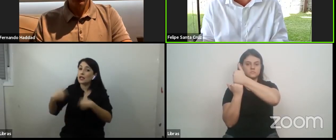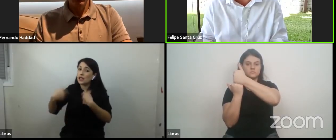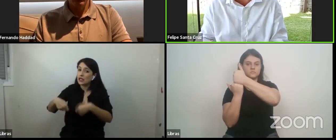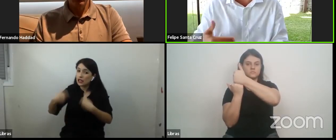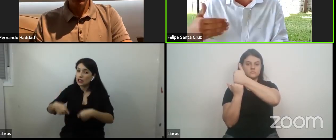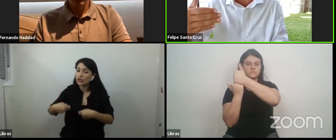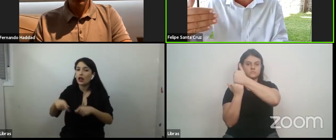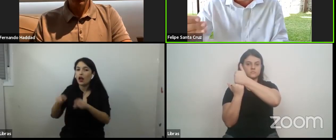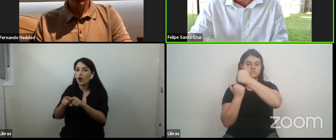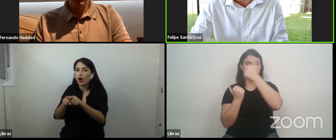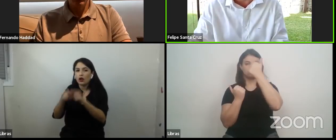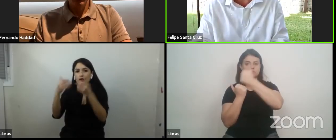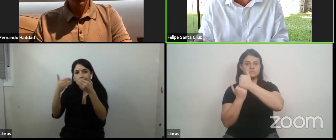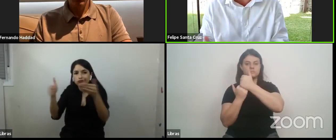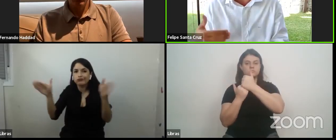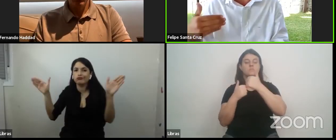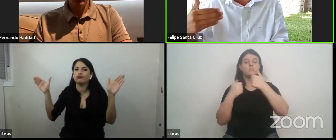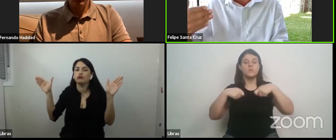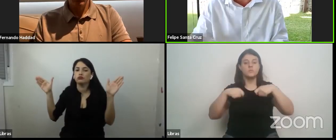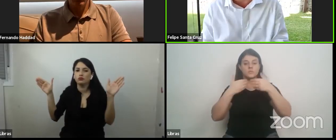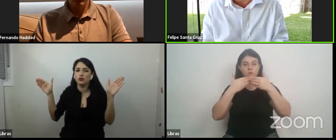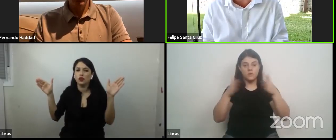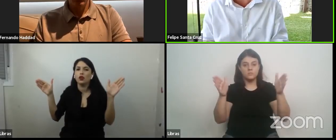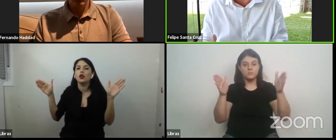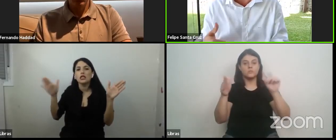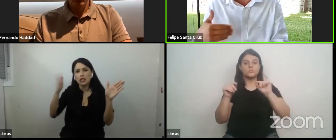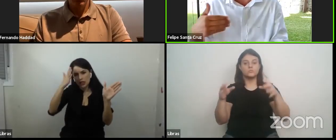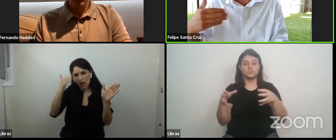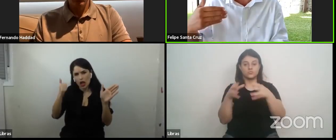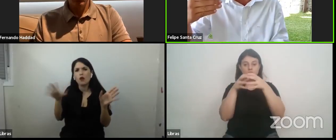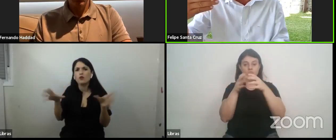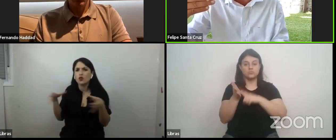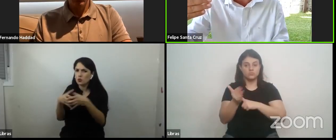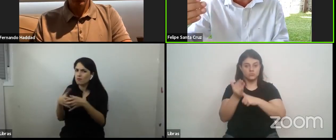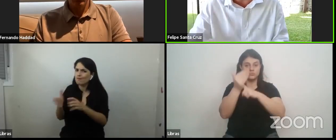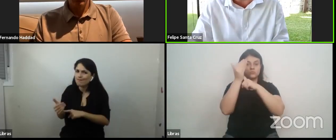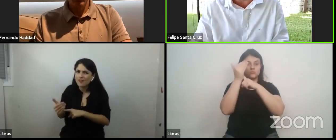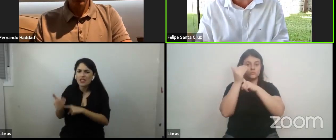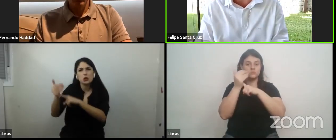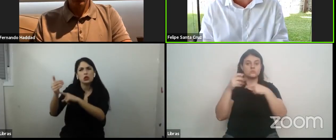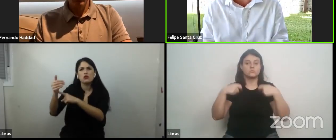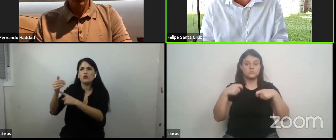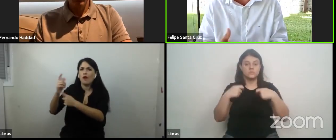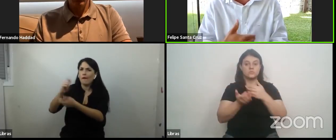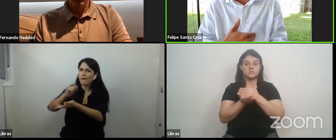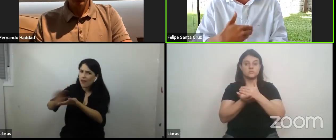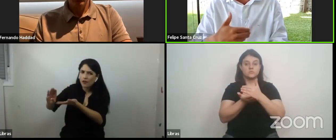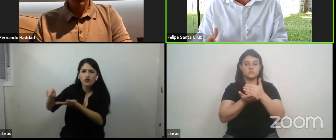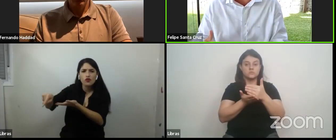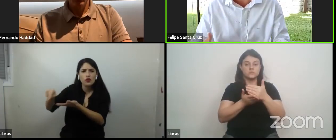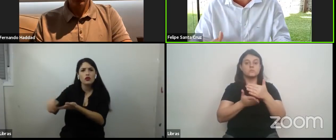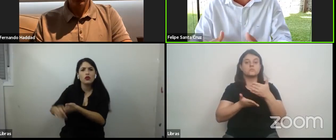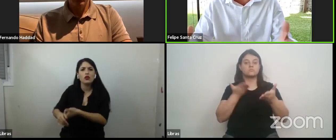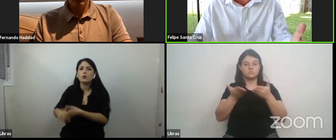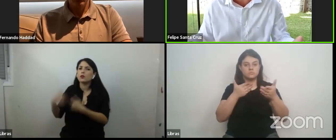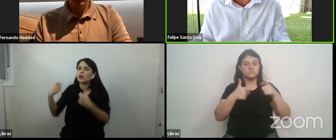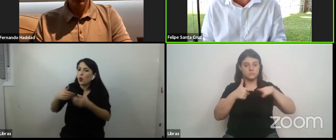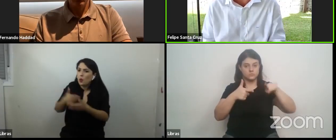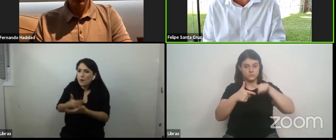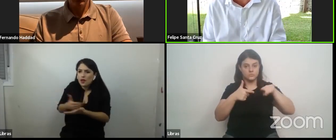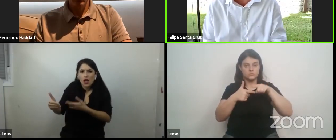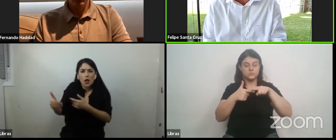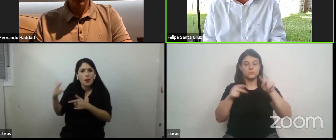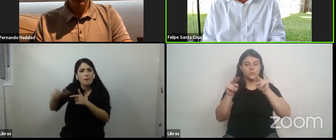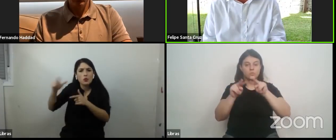suas fronteiras. Tem que chamar um grupo realmente de ponta em tecnologia, tem que começar a tratar desse problema numa